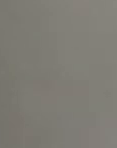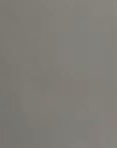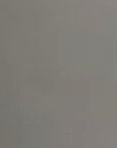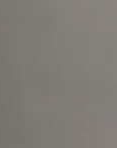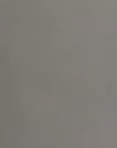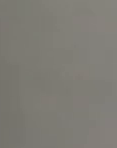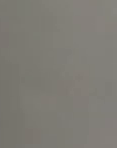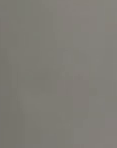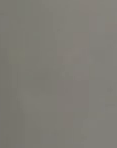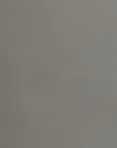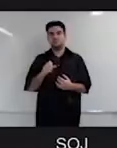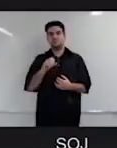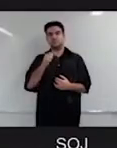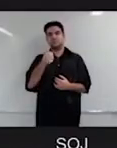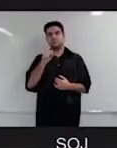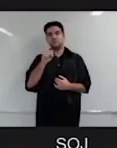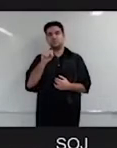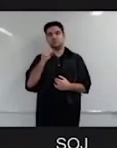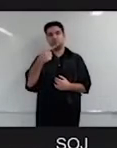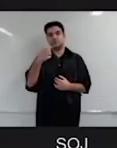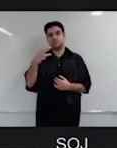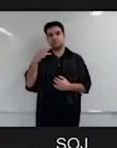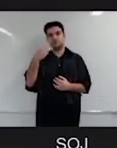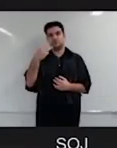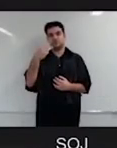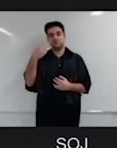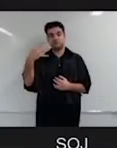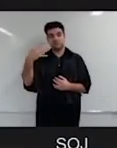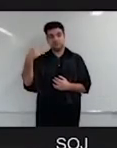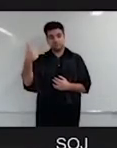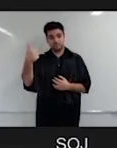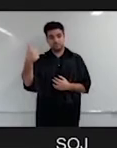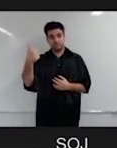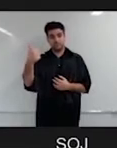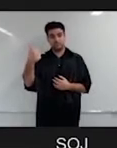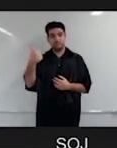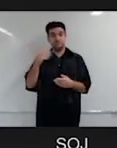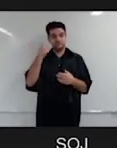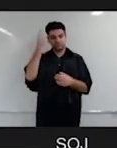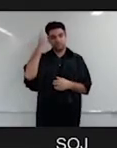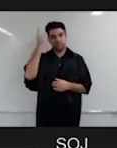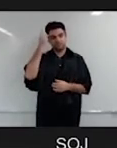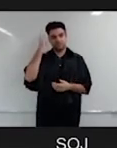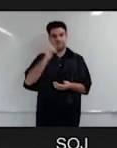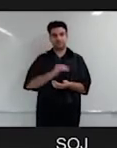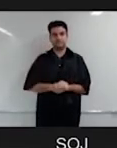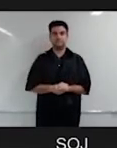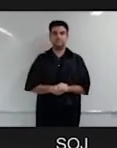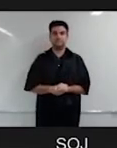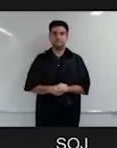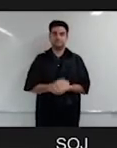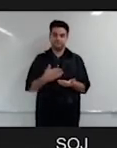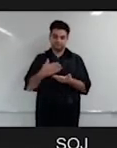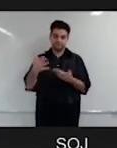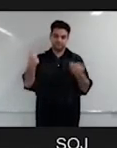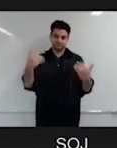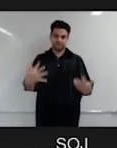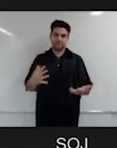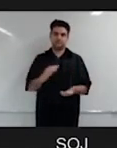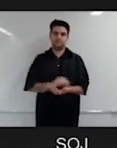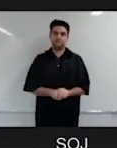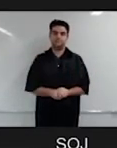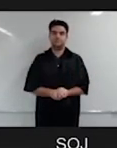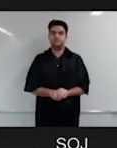mora do comprador de imóvel. O entendimento da terceira turma do STJ foi usado para afastar a condenação em danos morais e